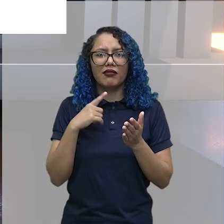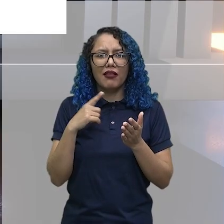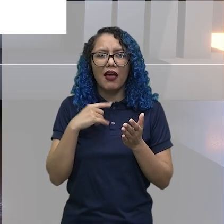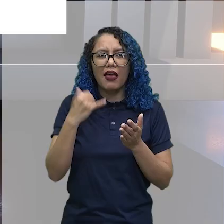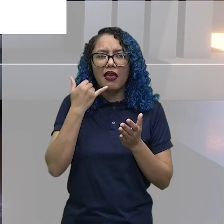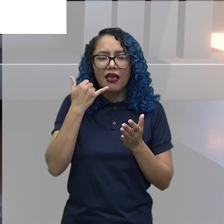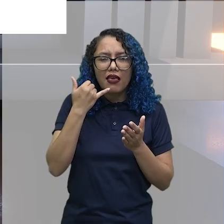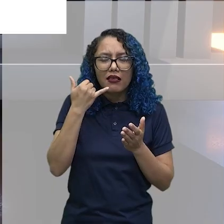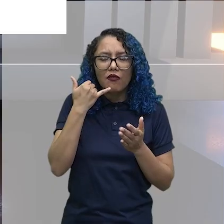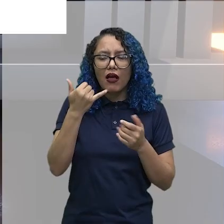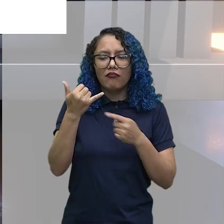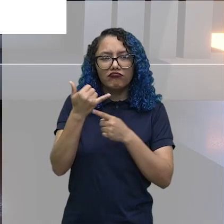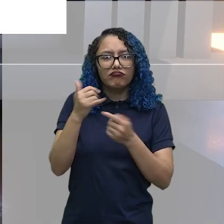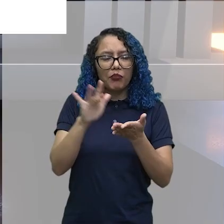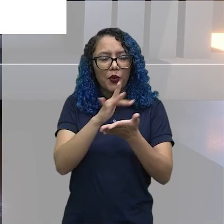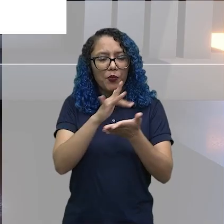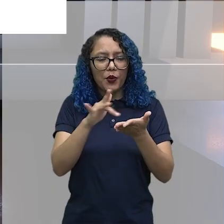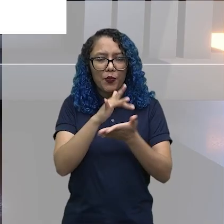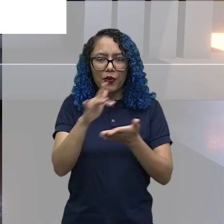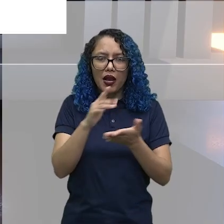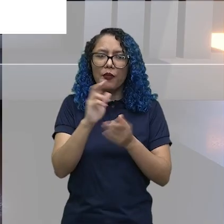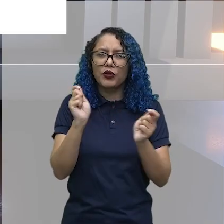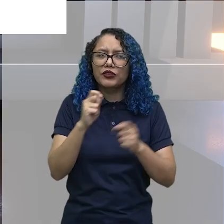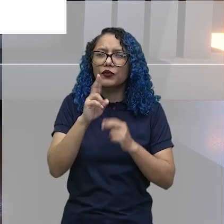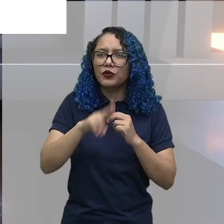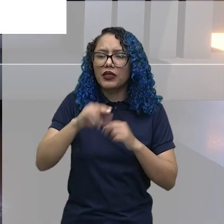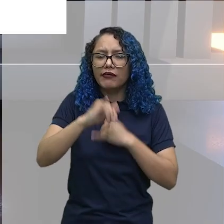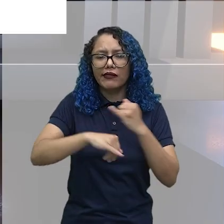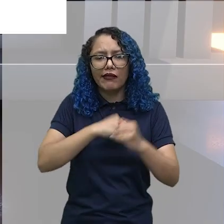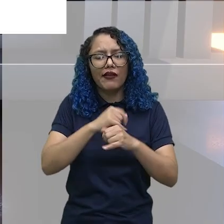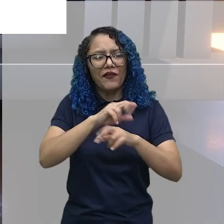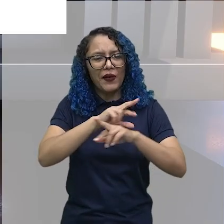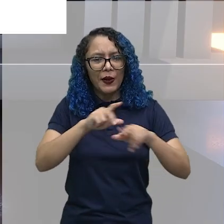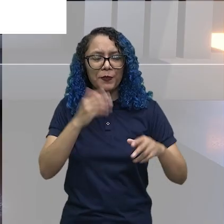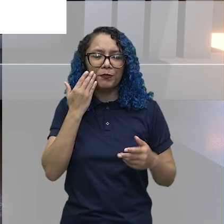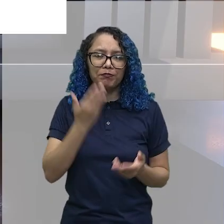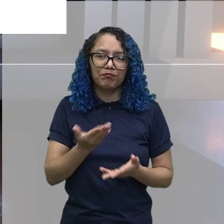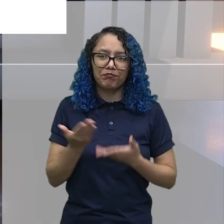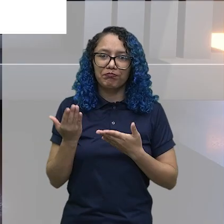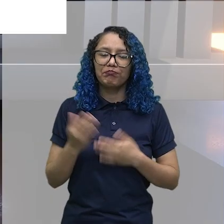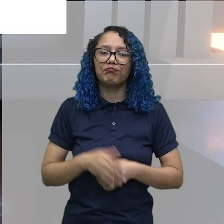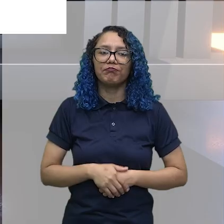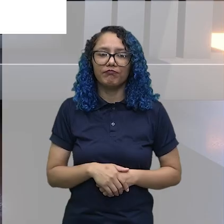smartphones conectados ali à internet, que trazem para a gente, assim,